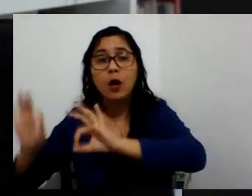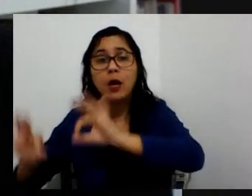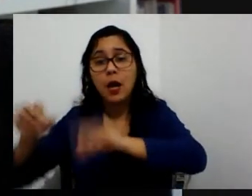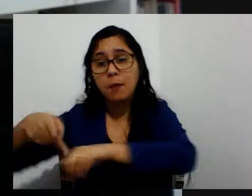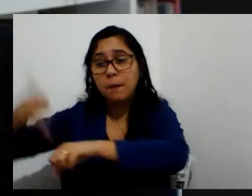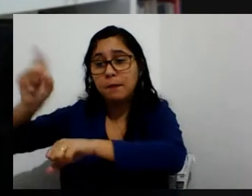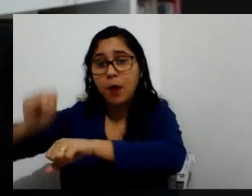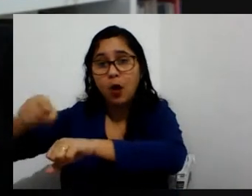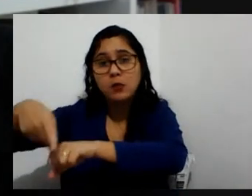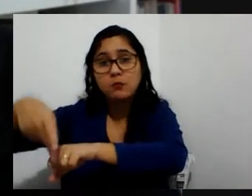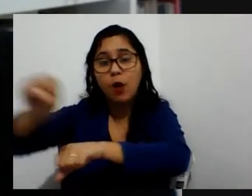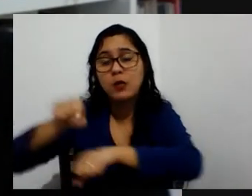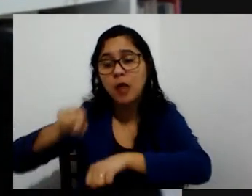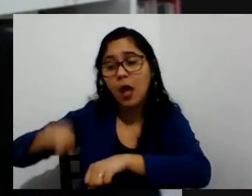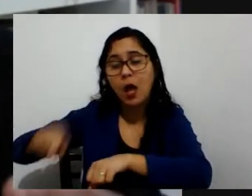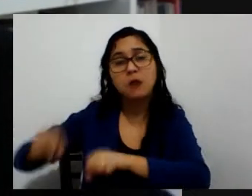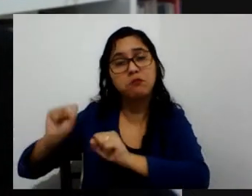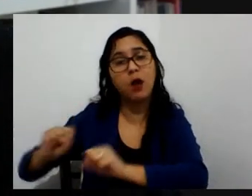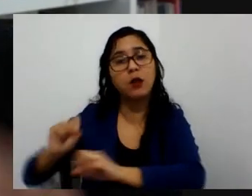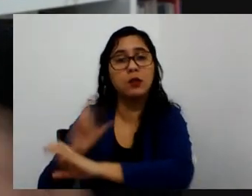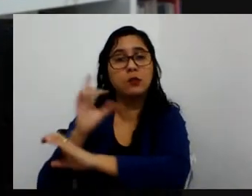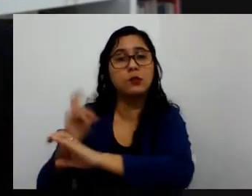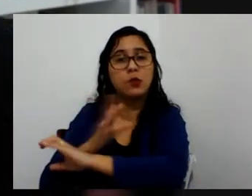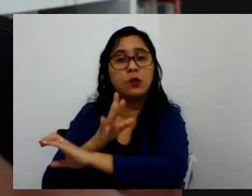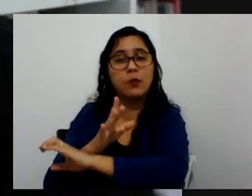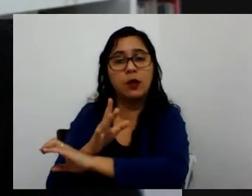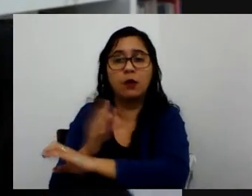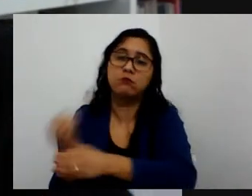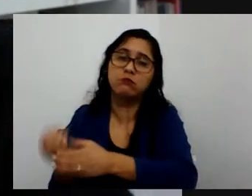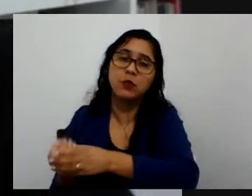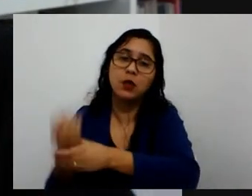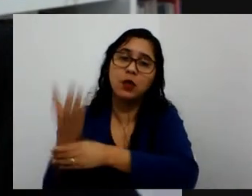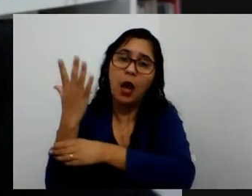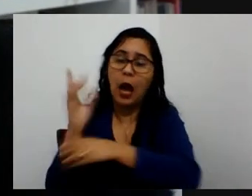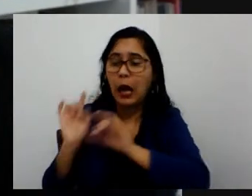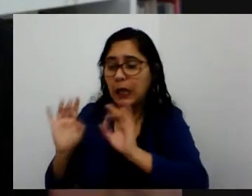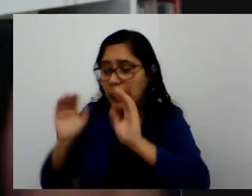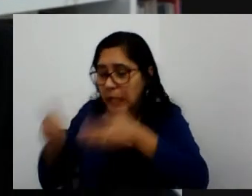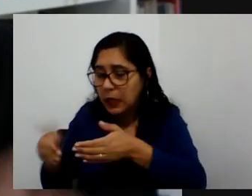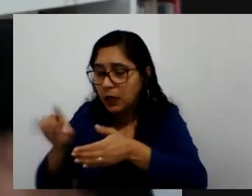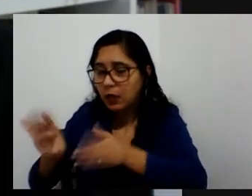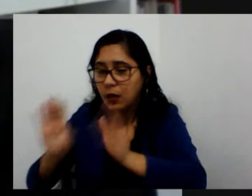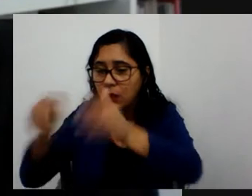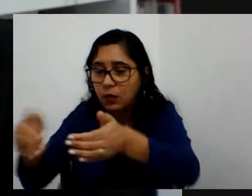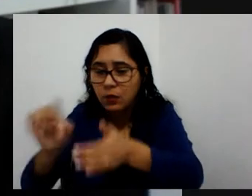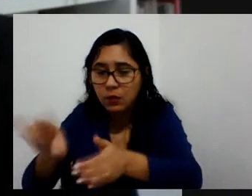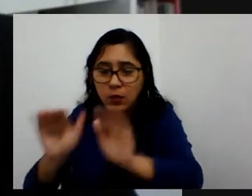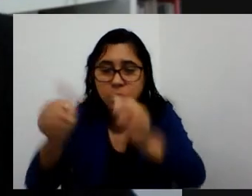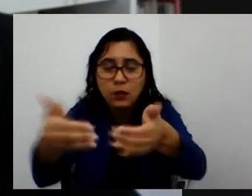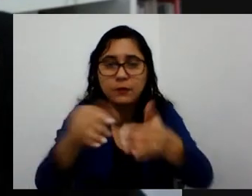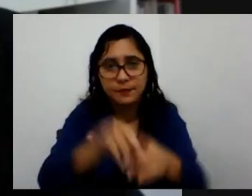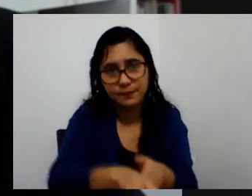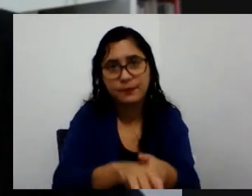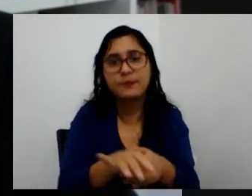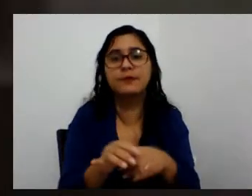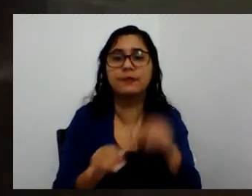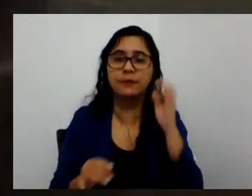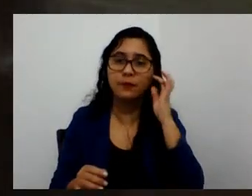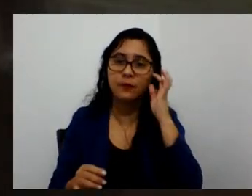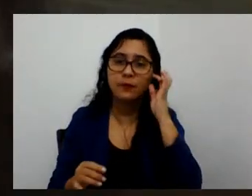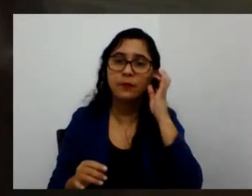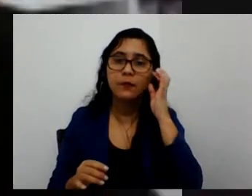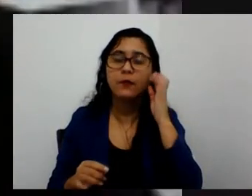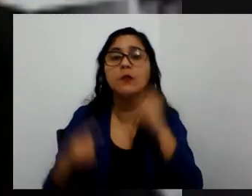terão autonomia para criar, a partir das especificidades de área, as suas políticas, a partir do tipo